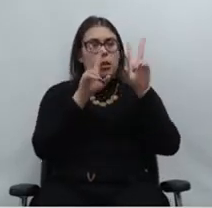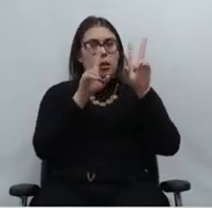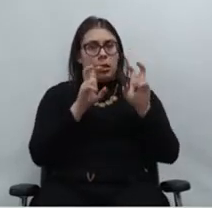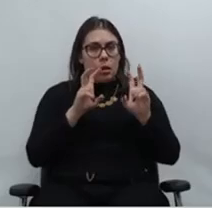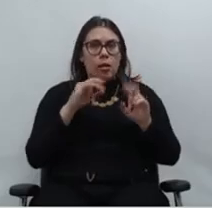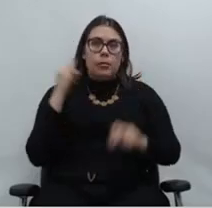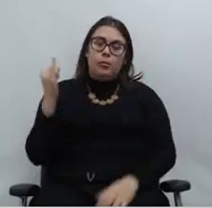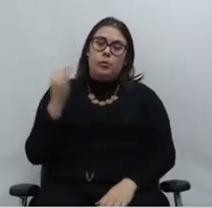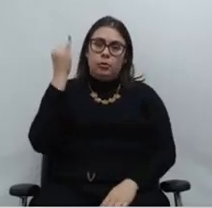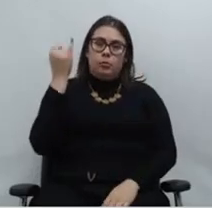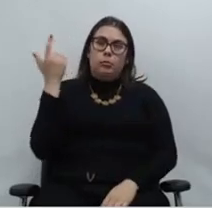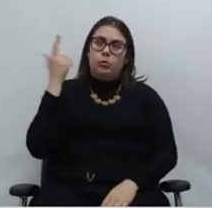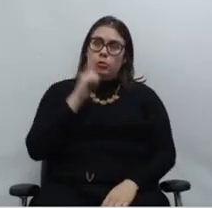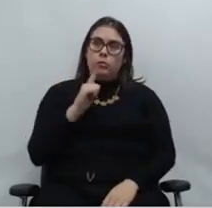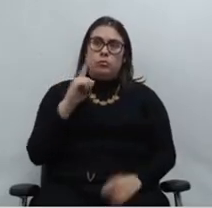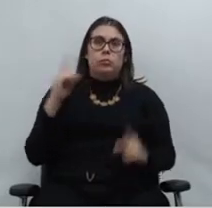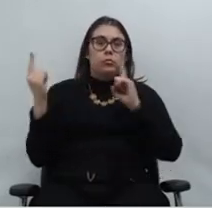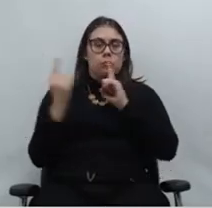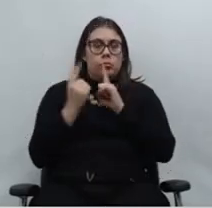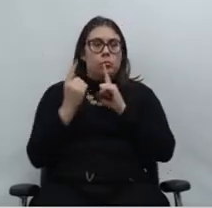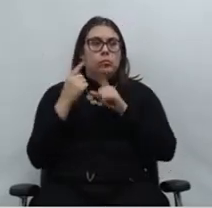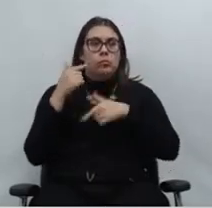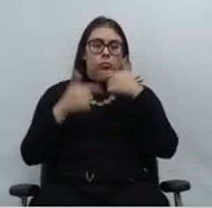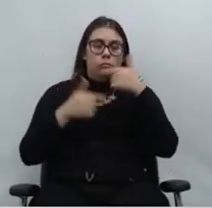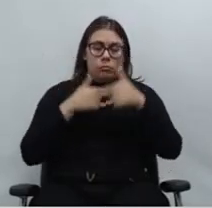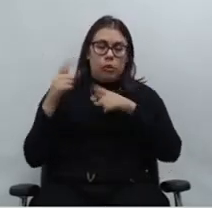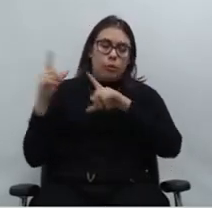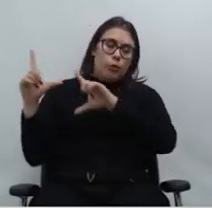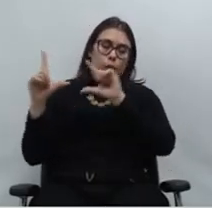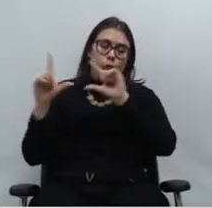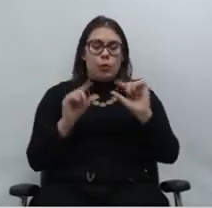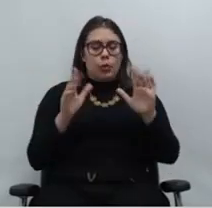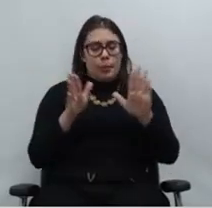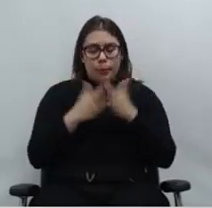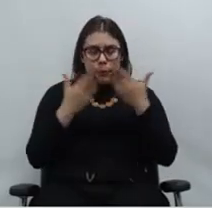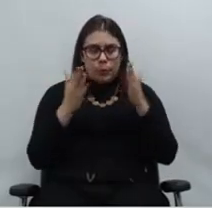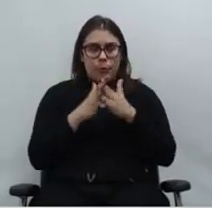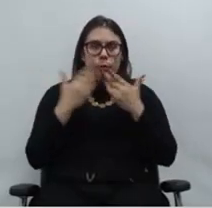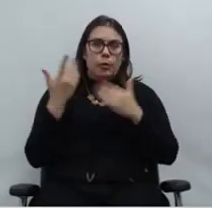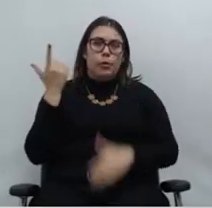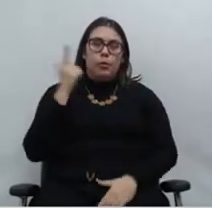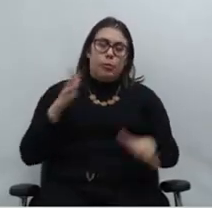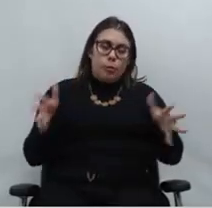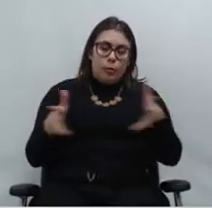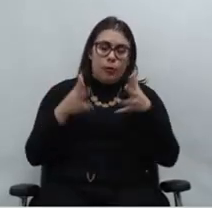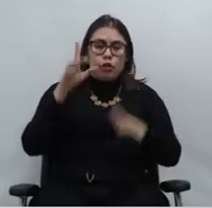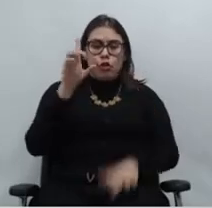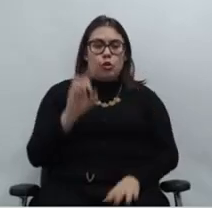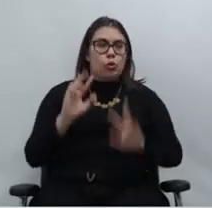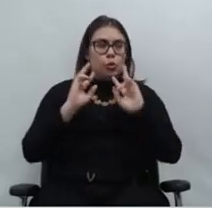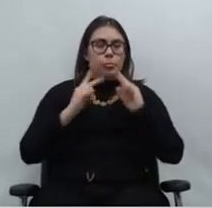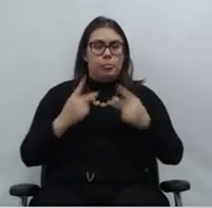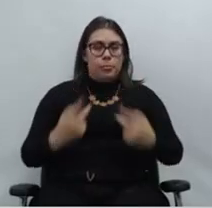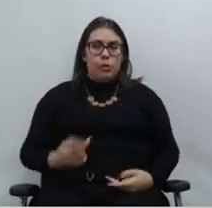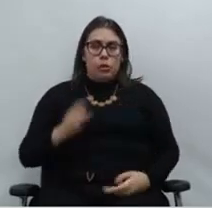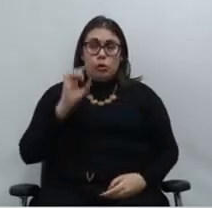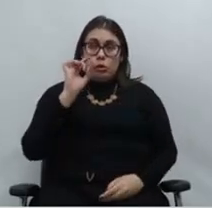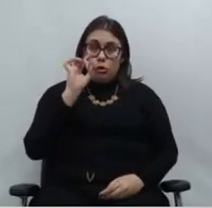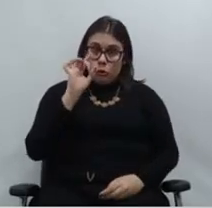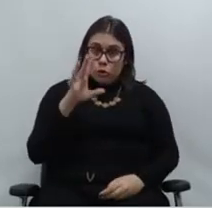que auxiliem na sua concretização da missão de atuar para reduzir a pobreza e promover direitos humanos. Apenas a partir